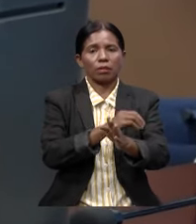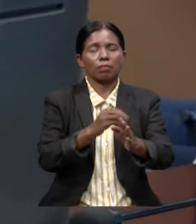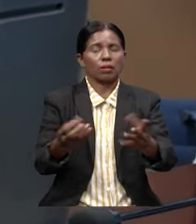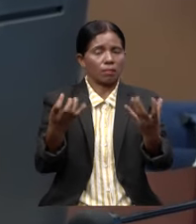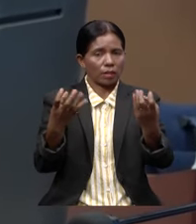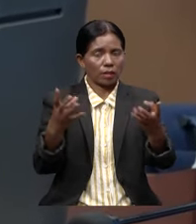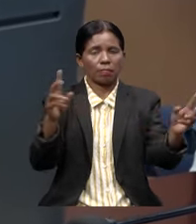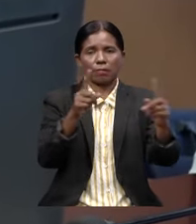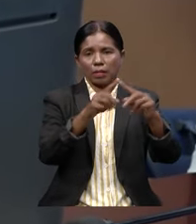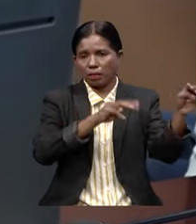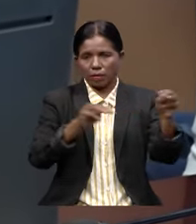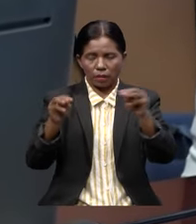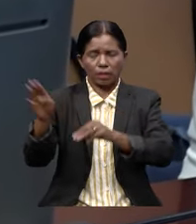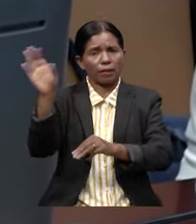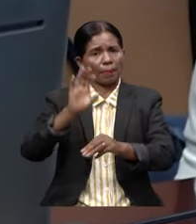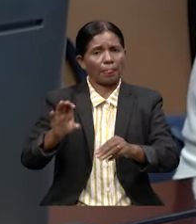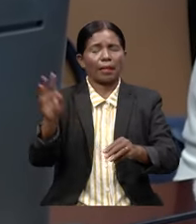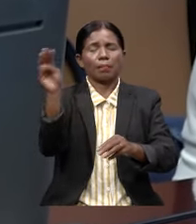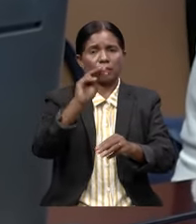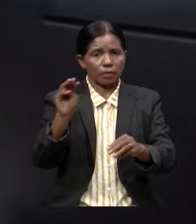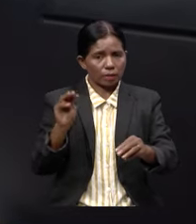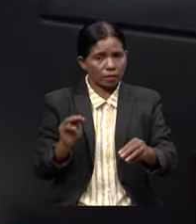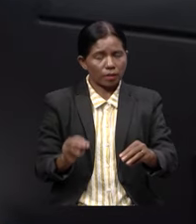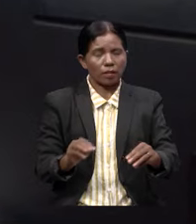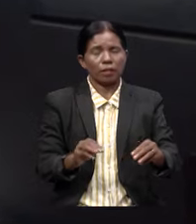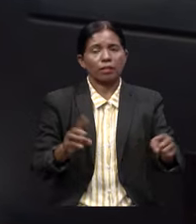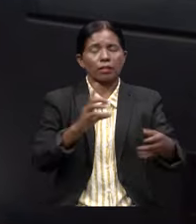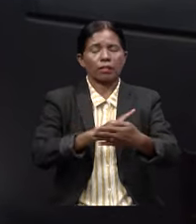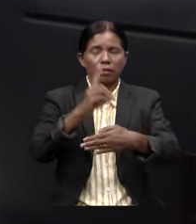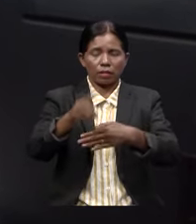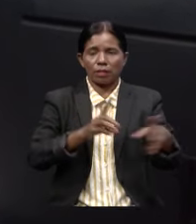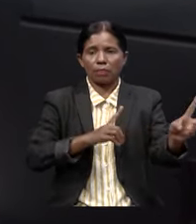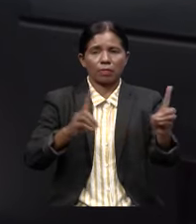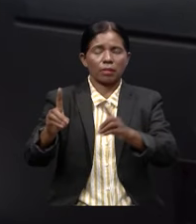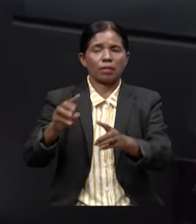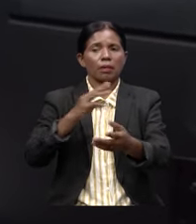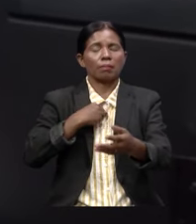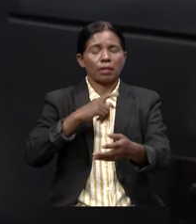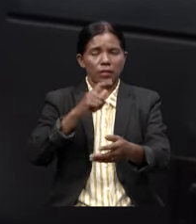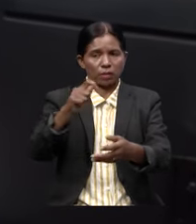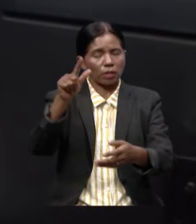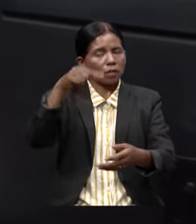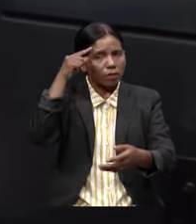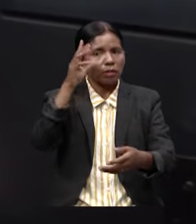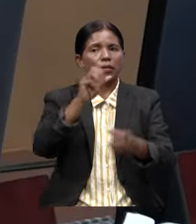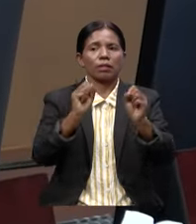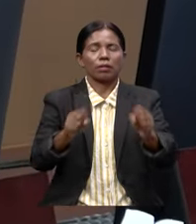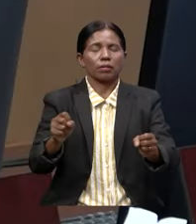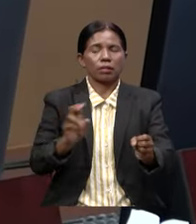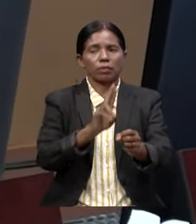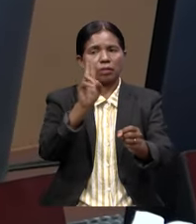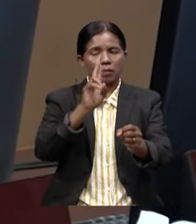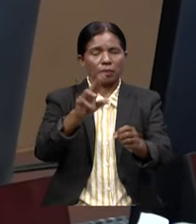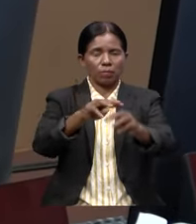lio para mudança climática. O modelo de desenvolvimento rural NEB implementa em Manatuto, o governo espera que a modelo refere se aplique a